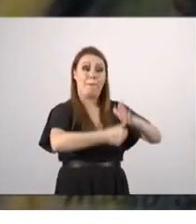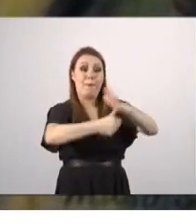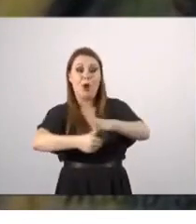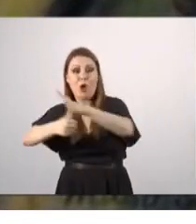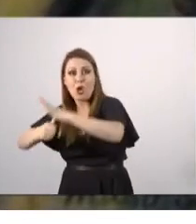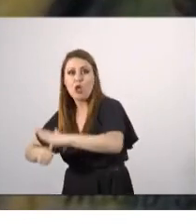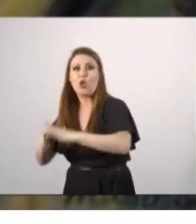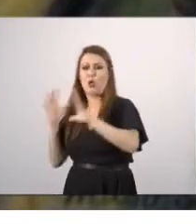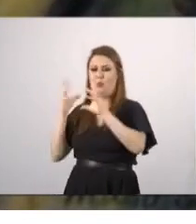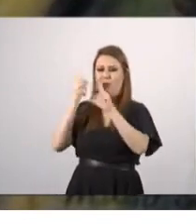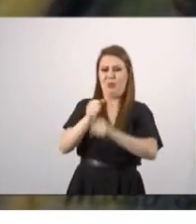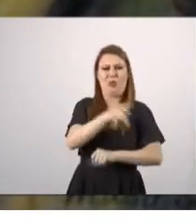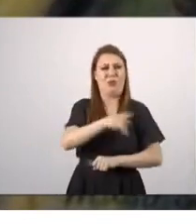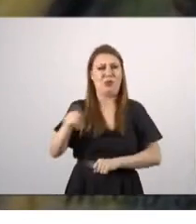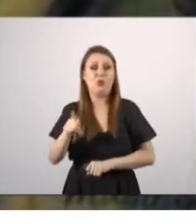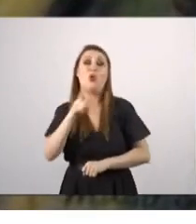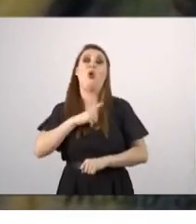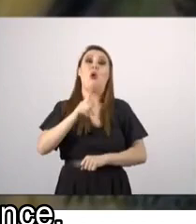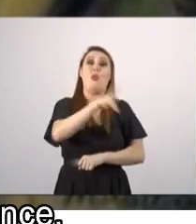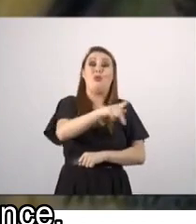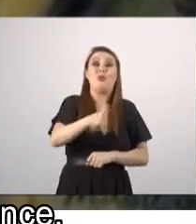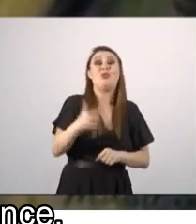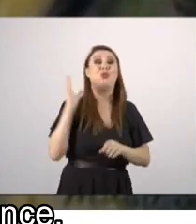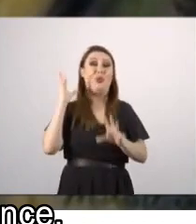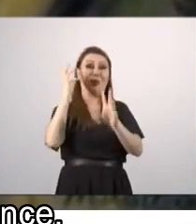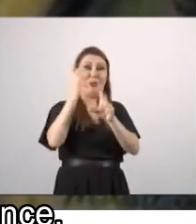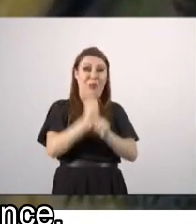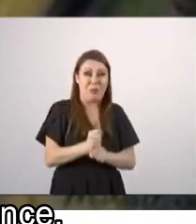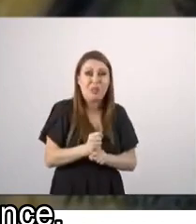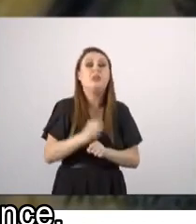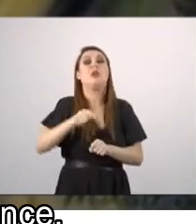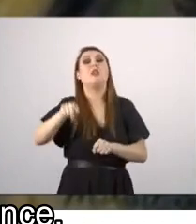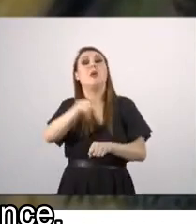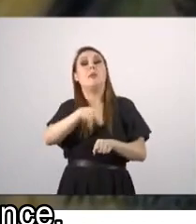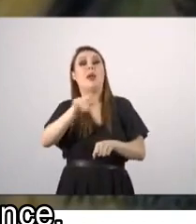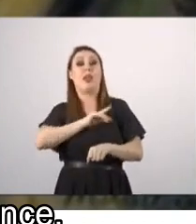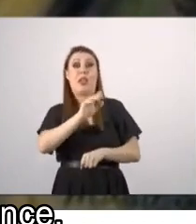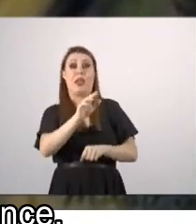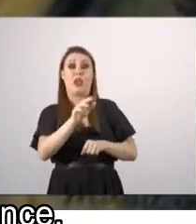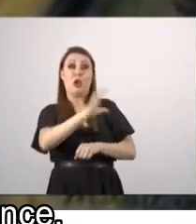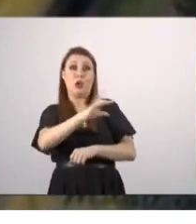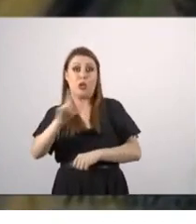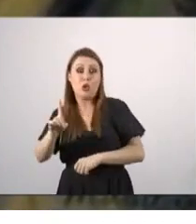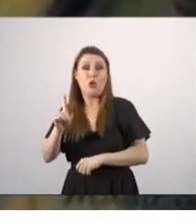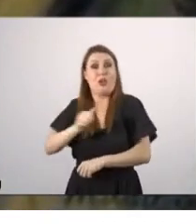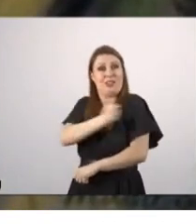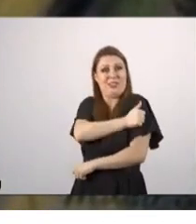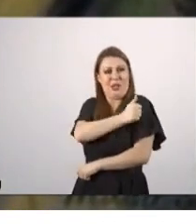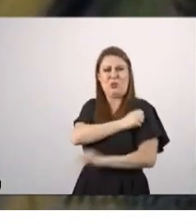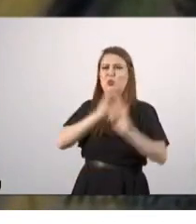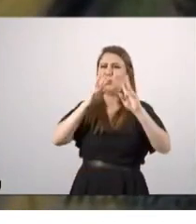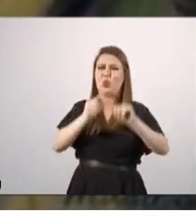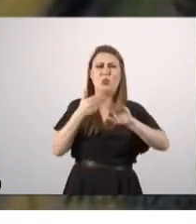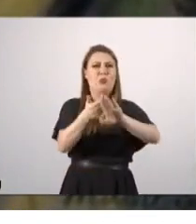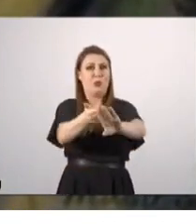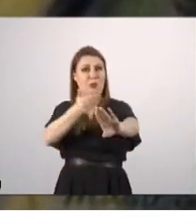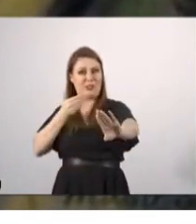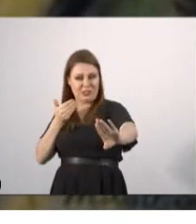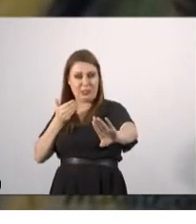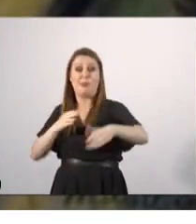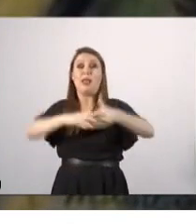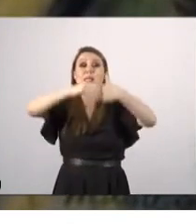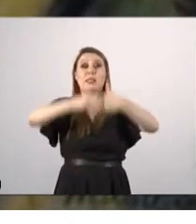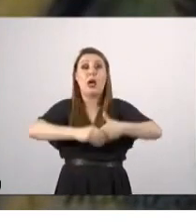coordenadores, professores e alunos que estão nos acompanhando à distância, saúdo as